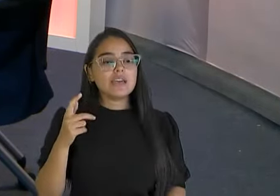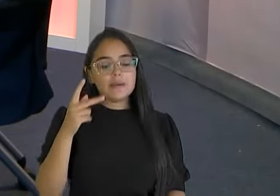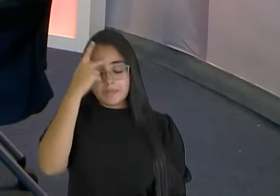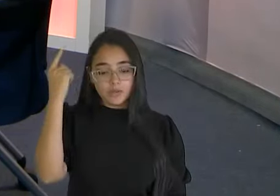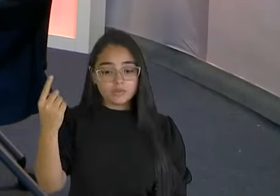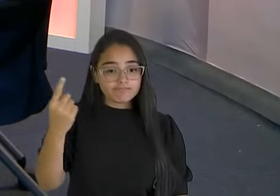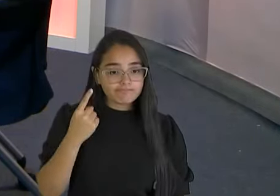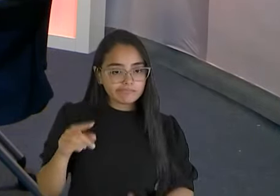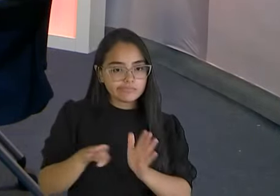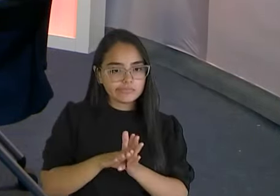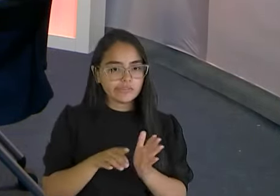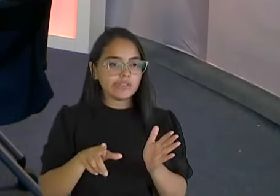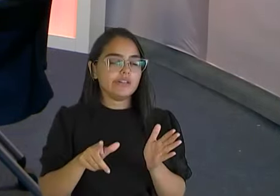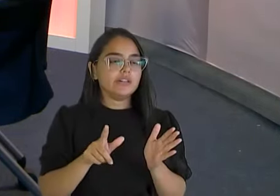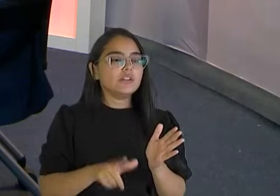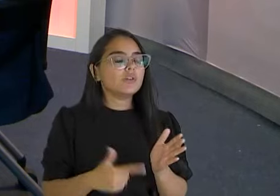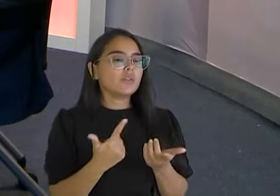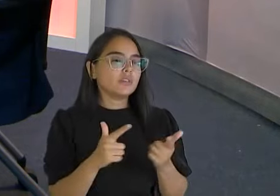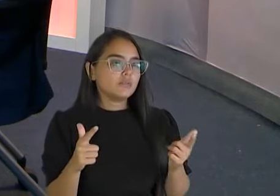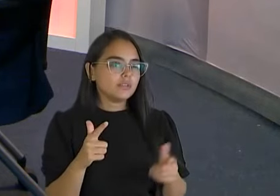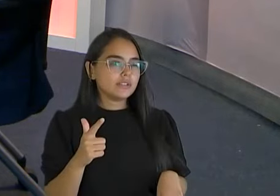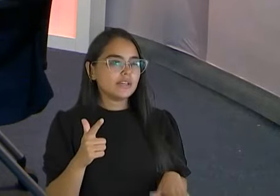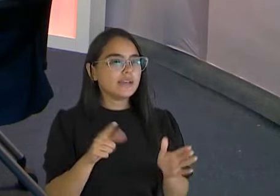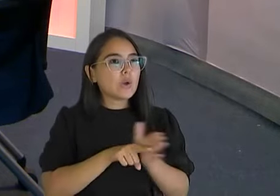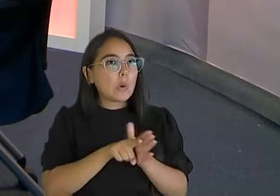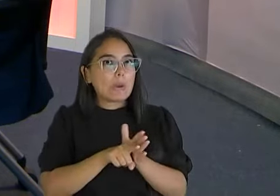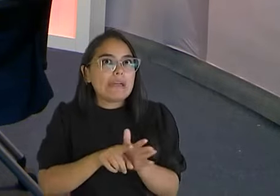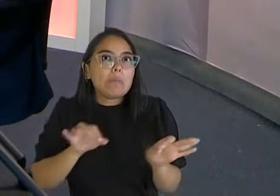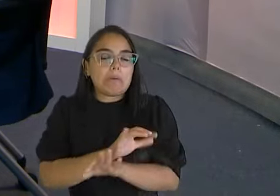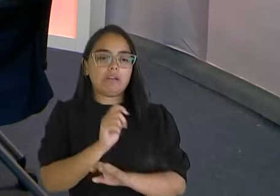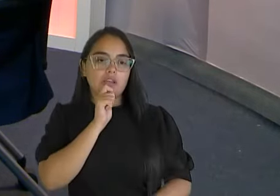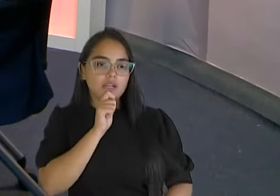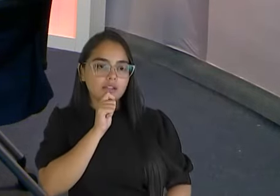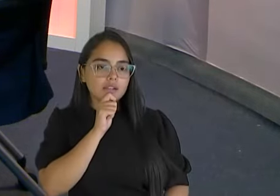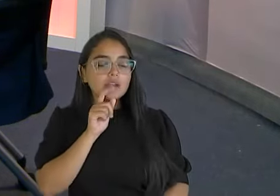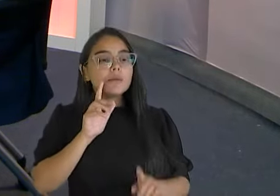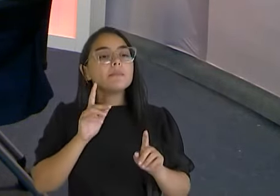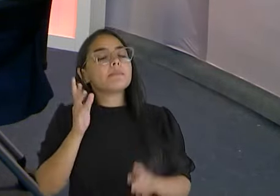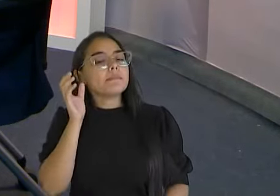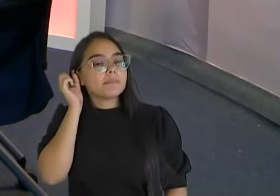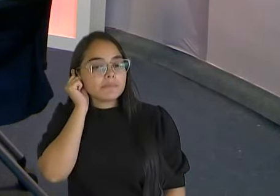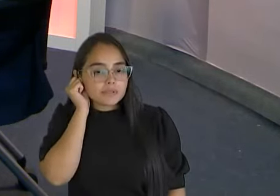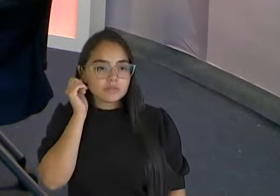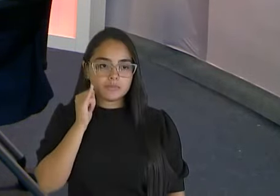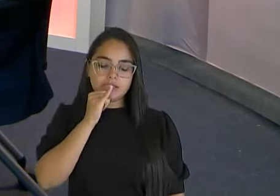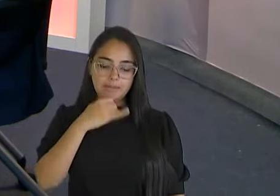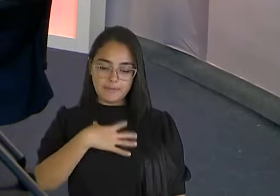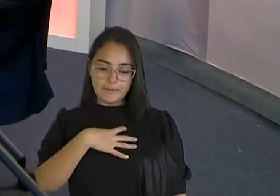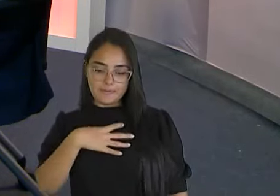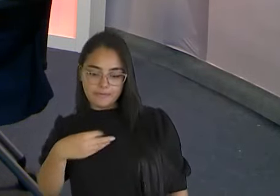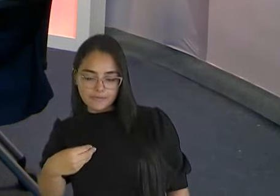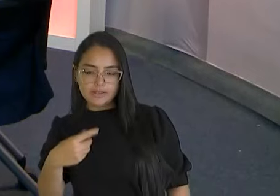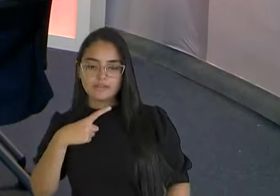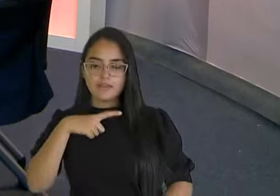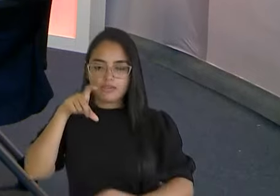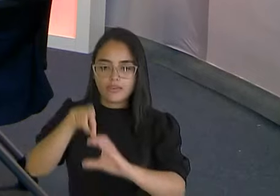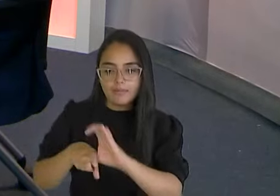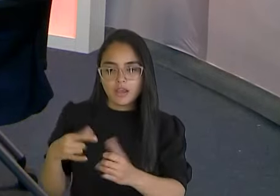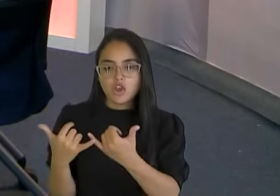nas clínicas, porque a gente ainda não tem dados muito Sim. concretos, mas assim, você escuta falar que o filho de fulana de tal está